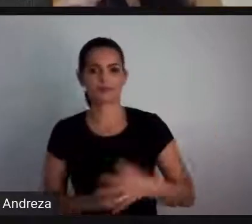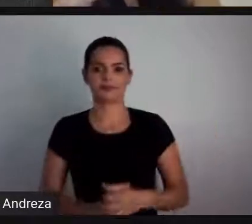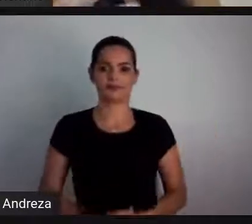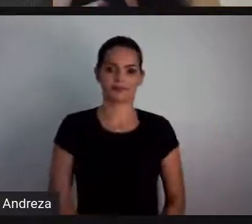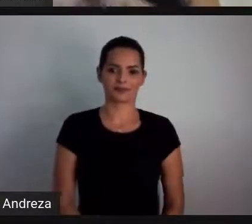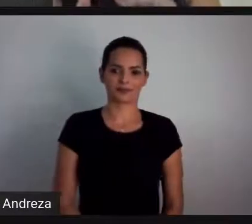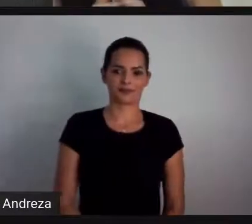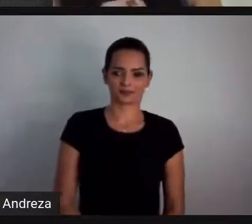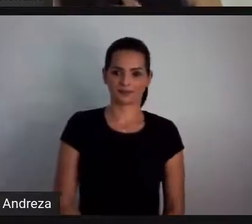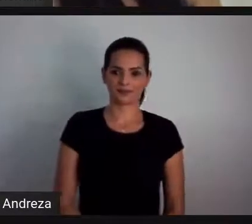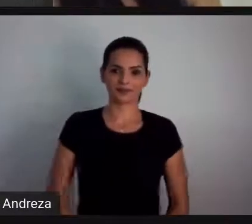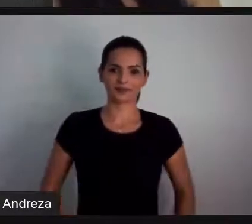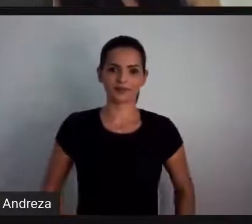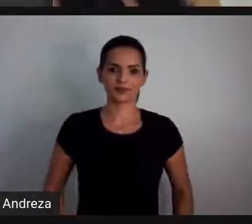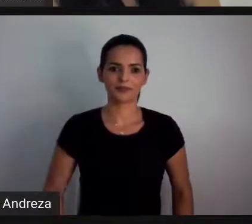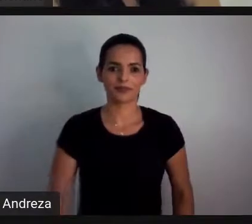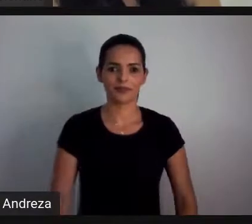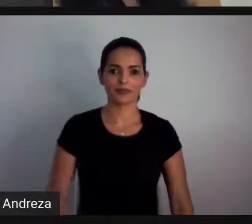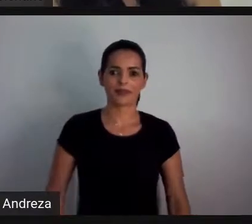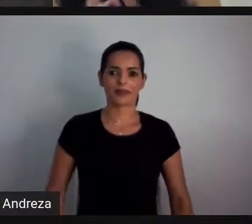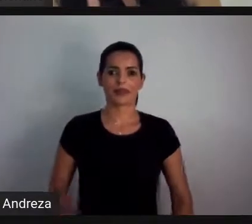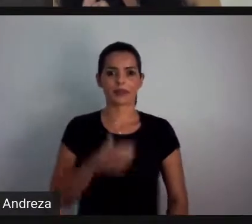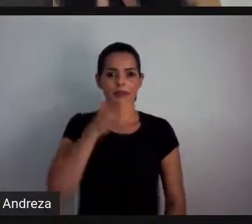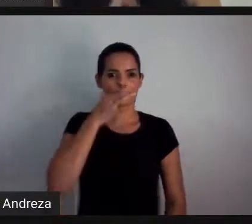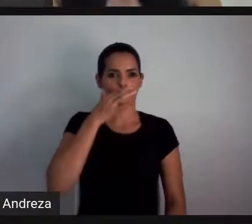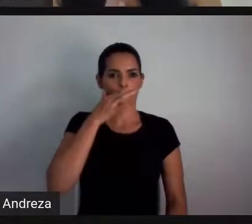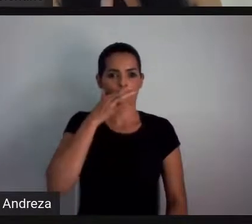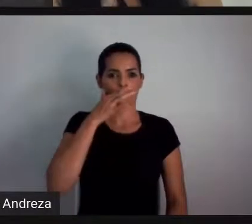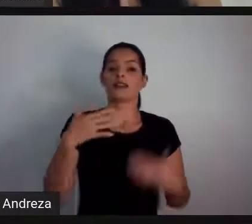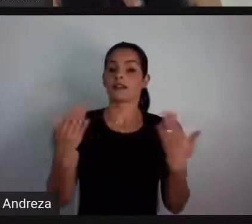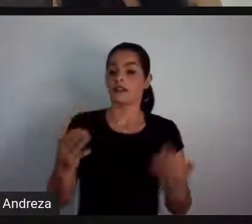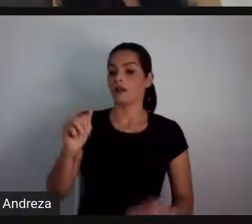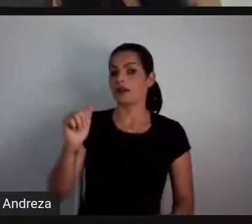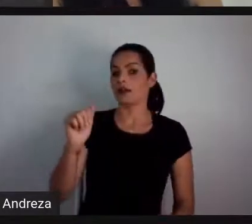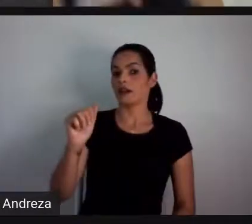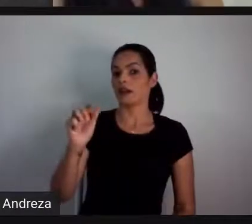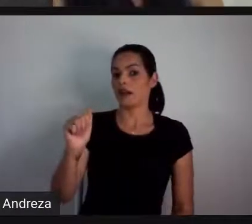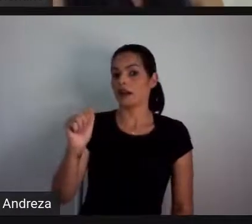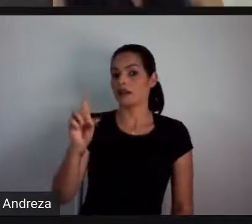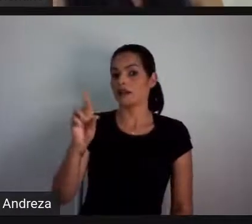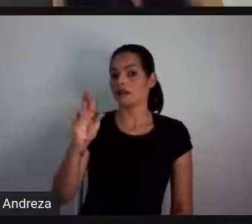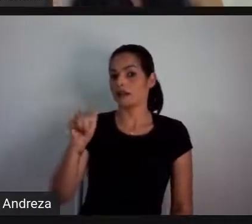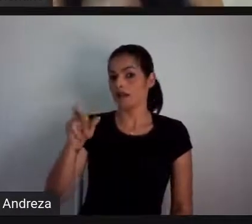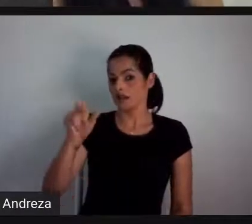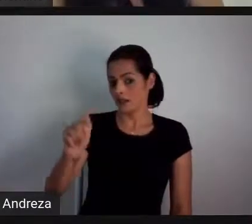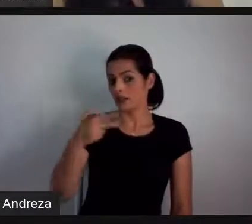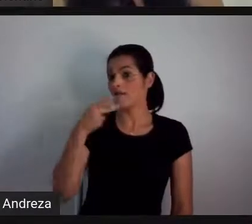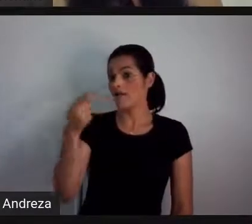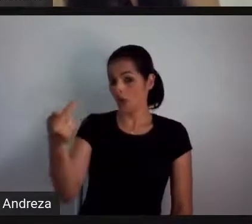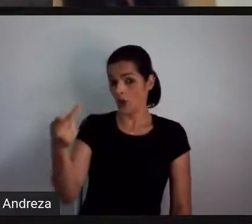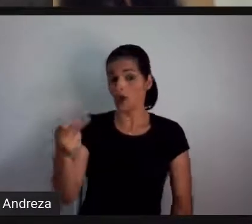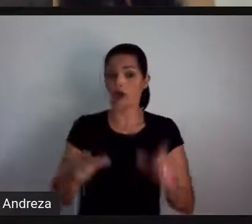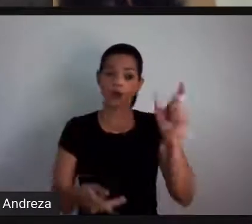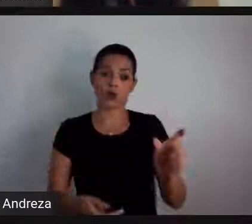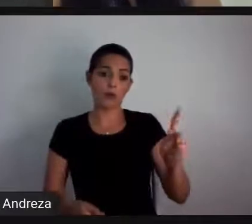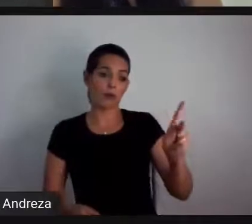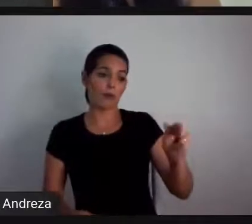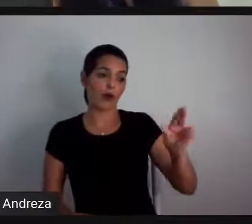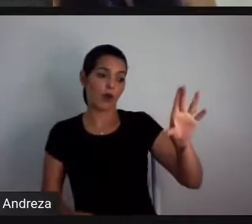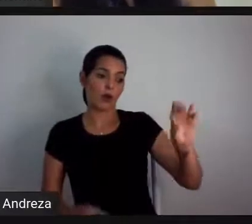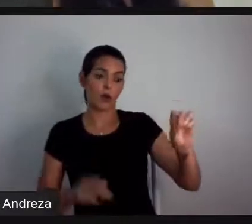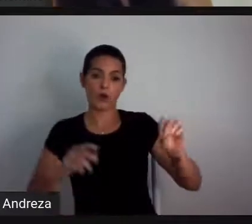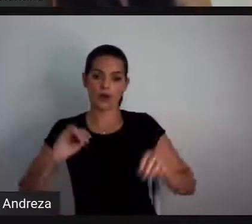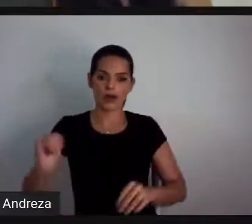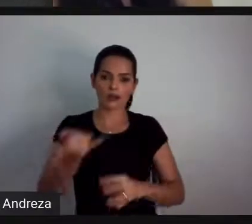Dri, eu acho assim, passando da Adriana para o Paulo agora, eu acho que isso que a Adriana falou de pouquinho, eu queria fazer uma pergunta assim para